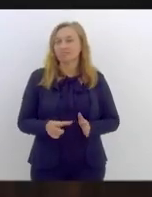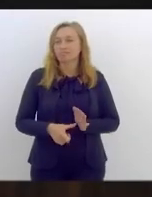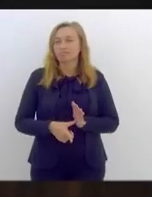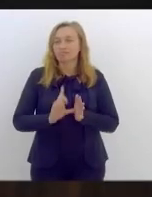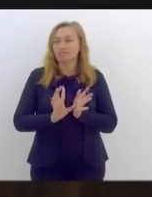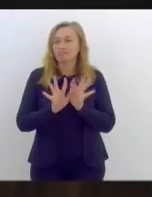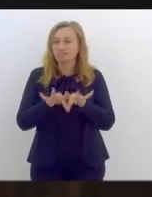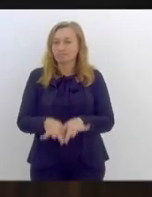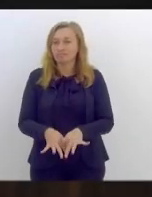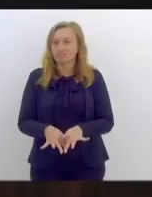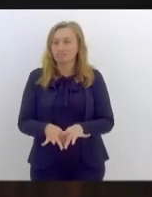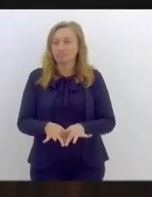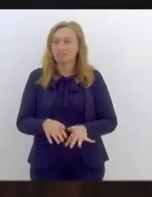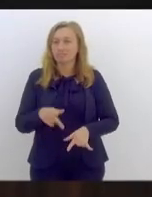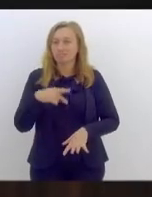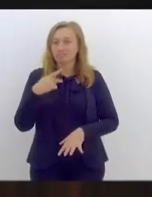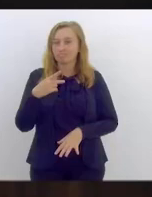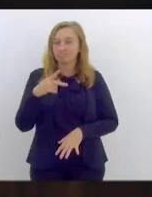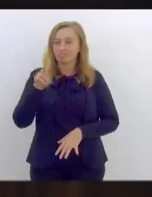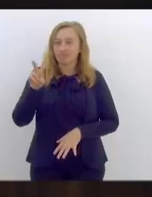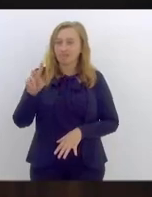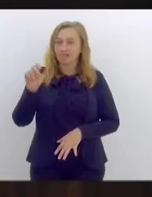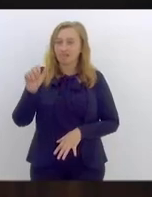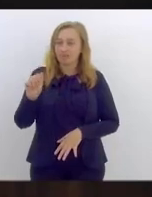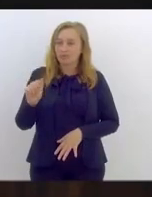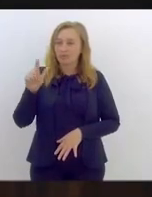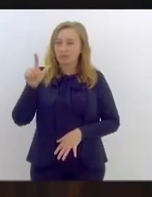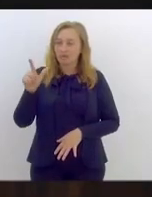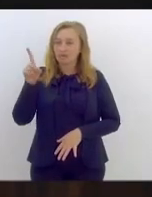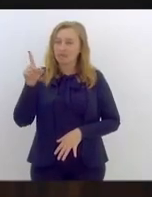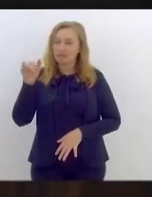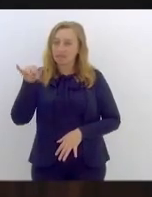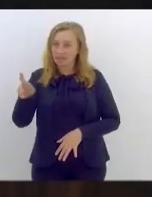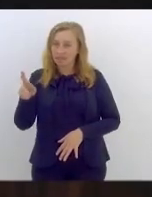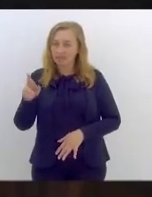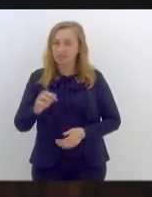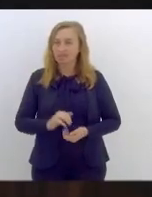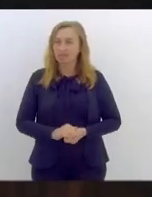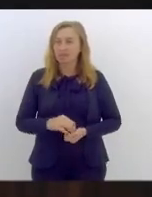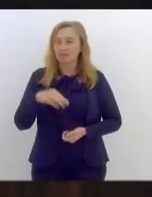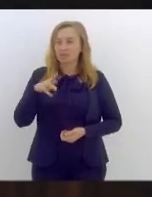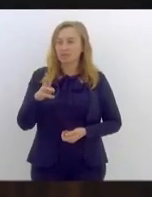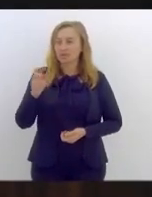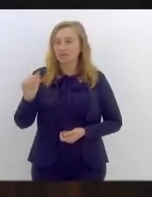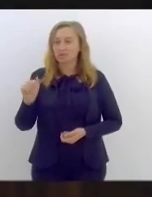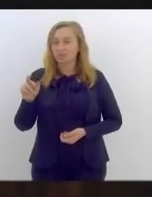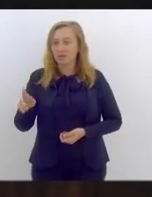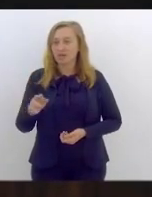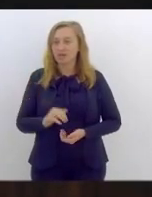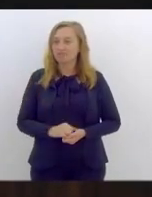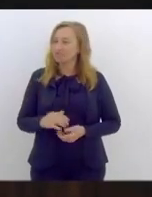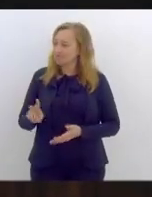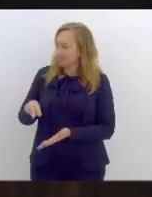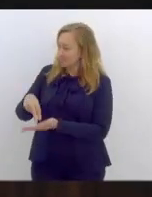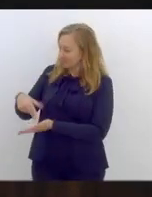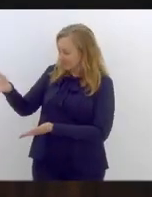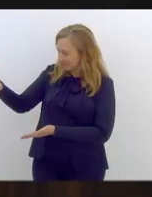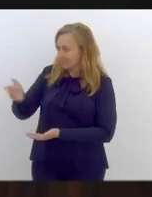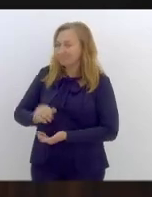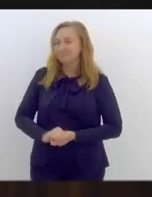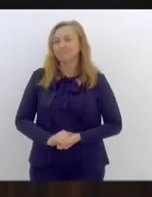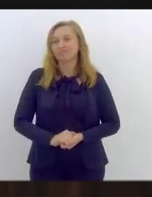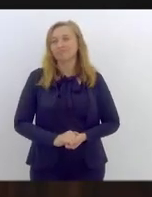encerrar, fazer uma menção a Valdenir Castilho, Miramar Castilho, ali, fica de pé, Miramar.